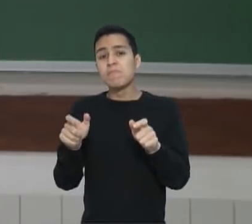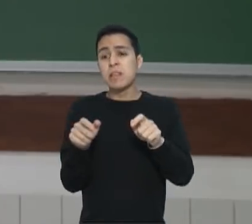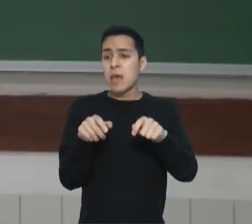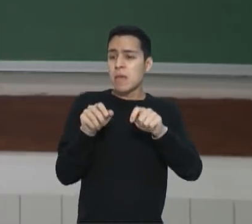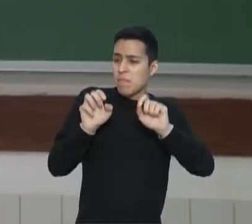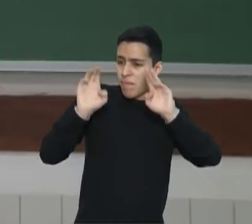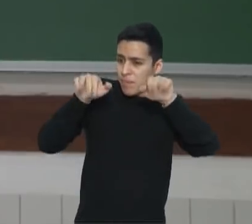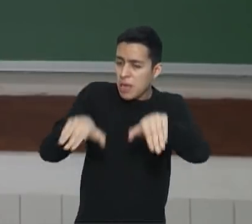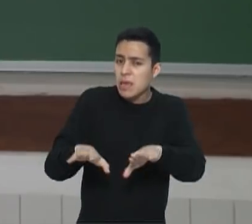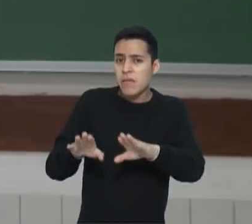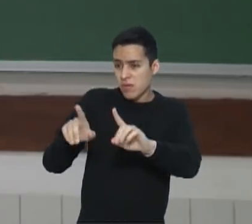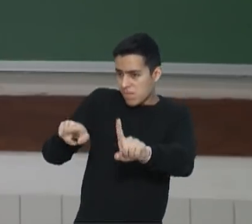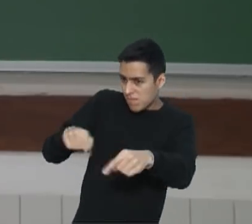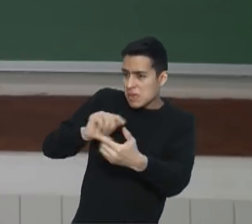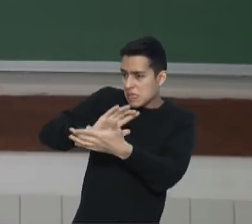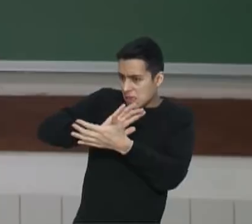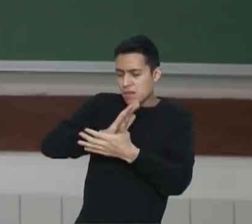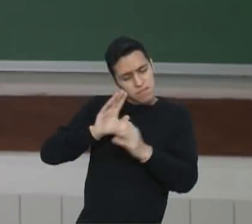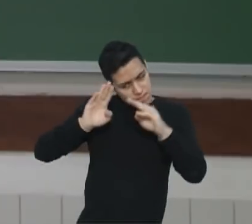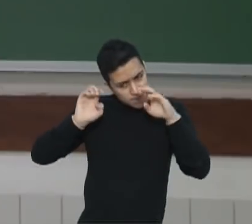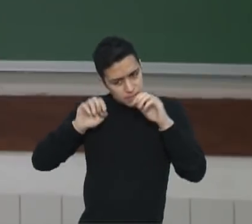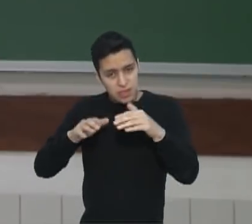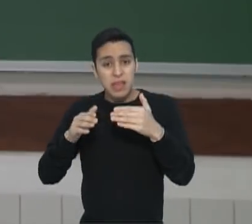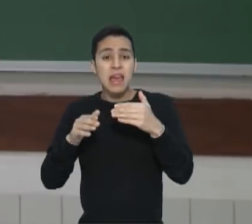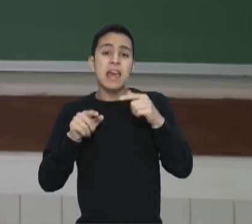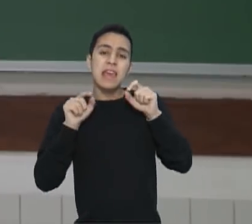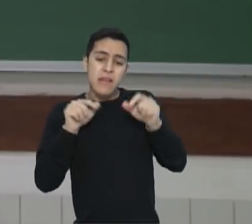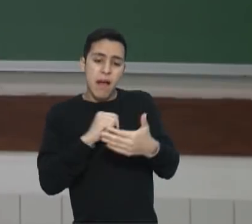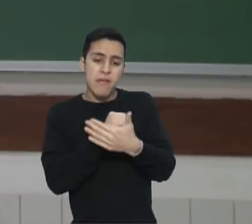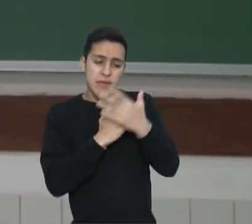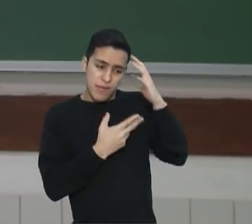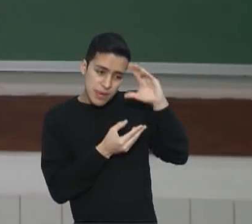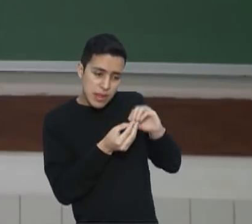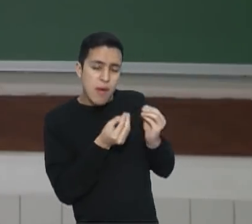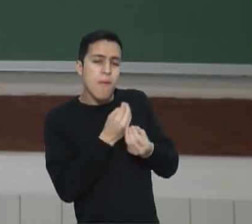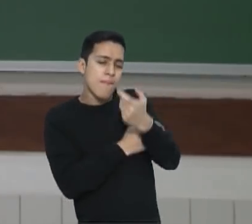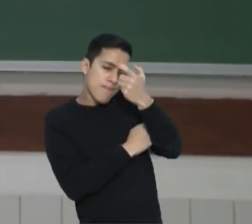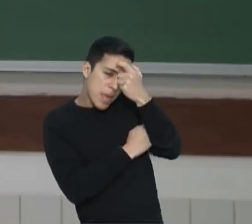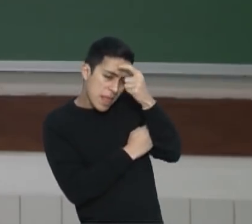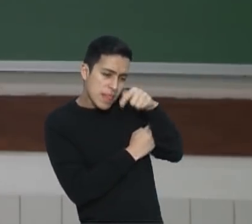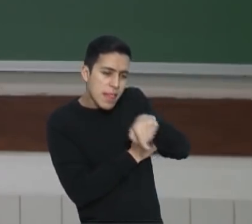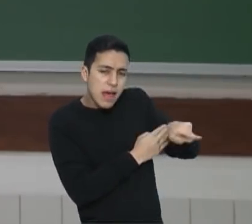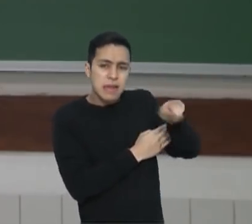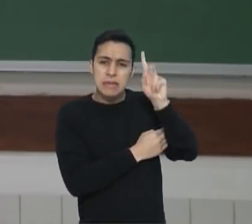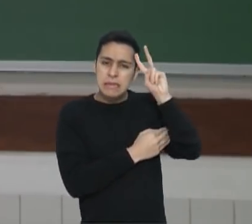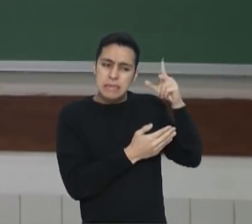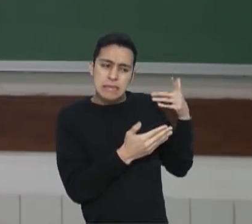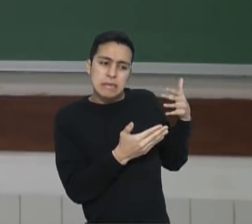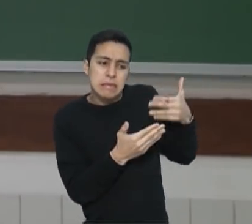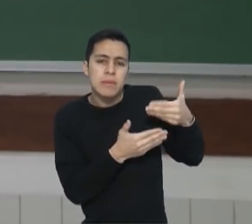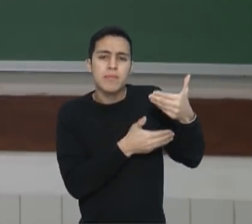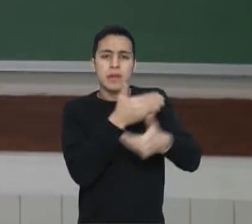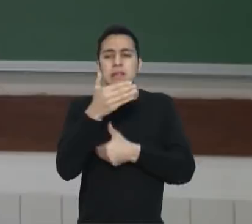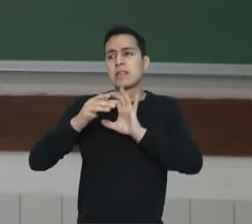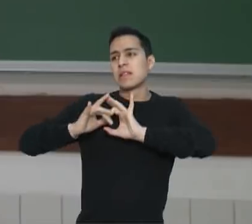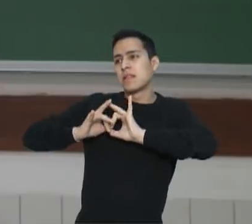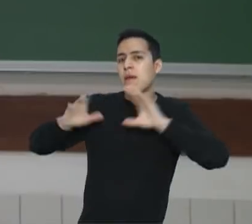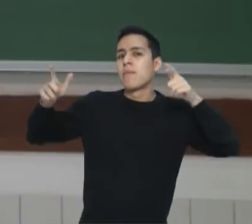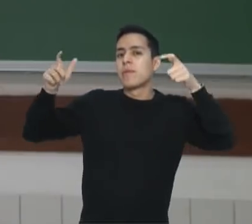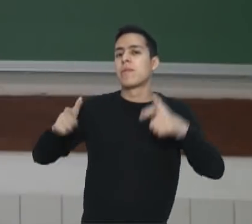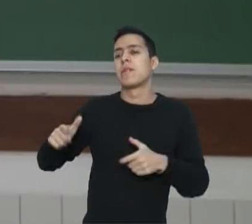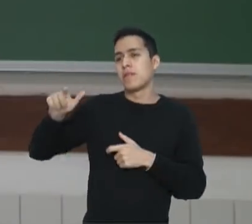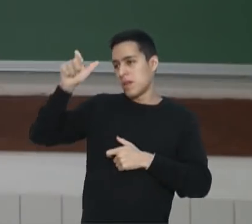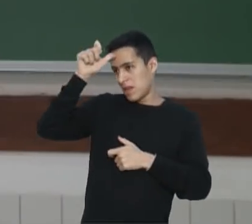outro que ele faz mal, ela vai ser fundamental para entendermos a mentalidade, a história dessa mentalidade por trás do processo de independência da